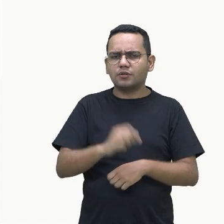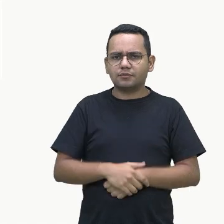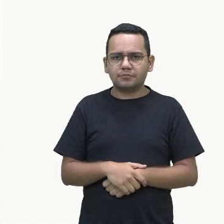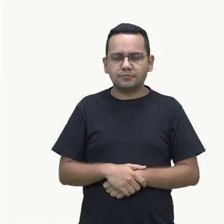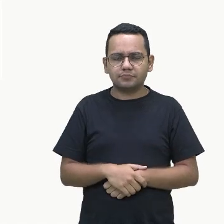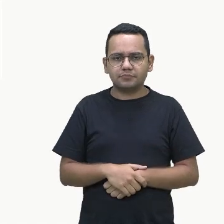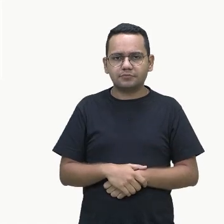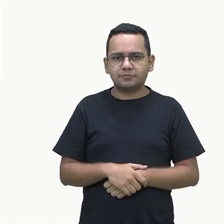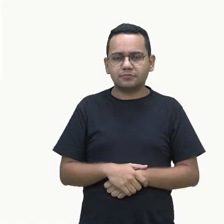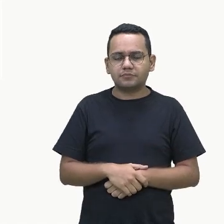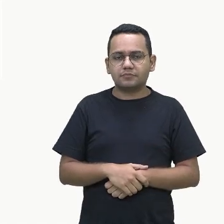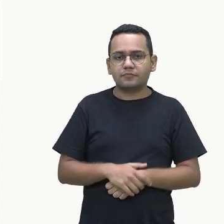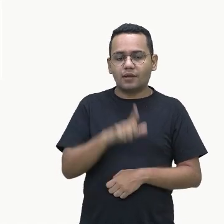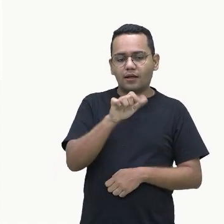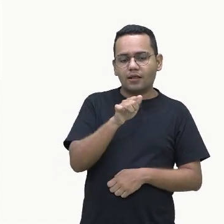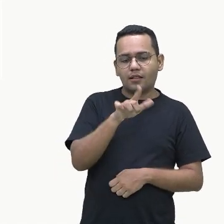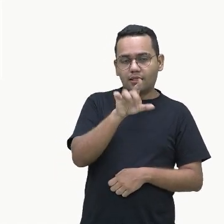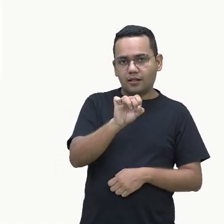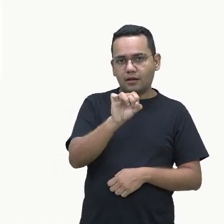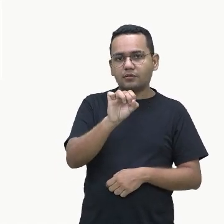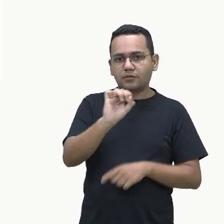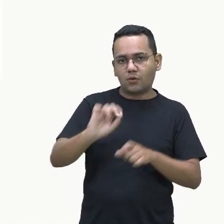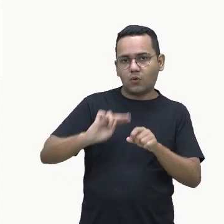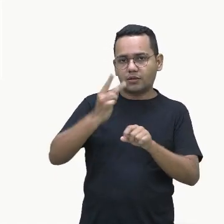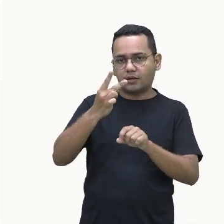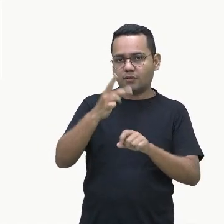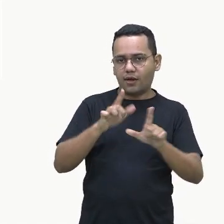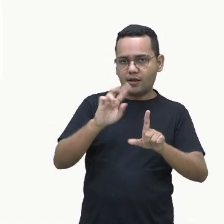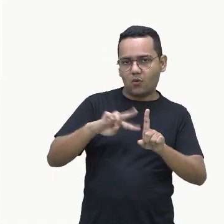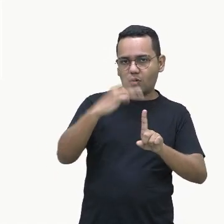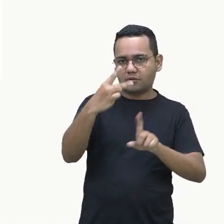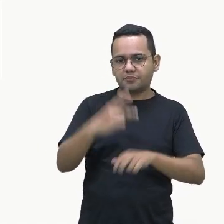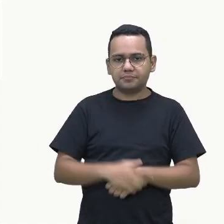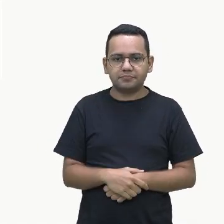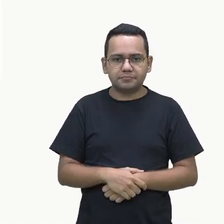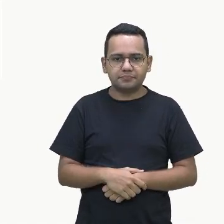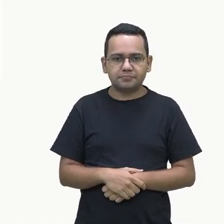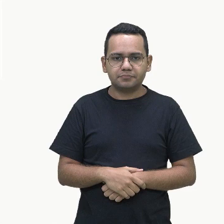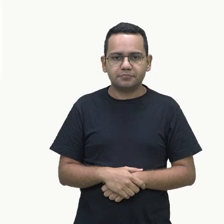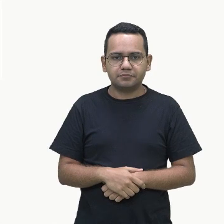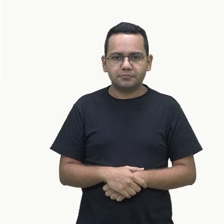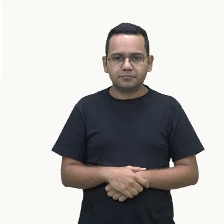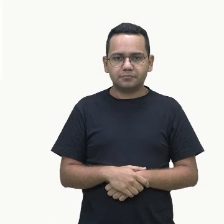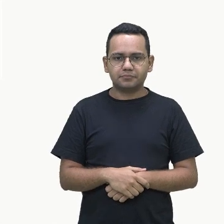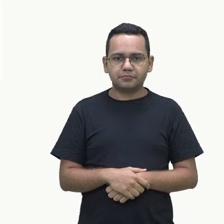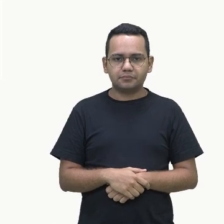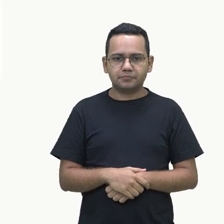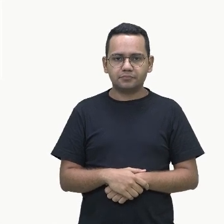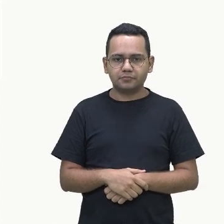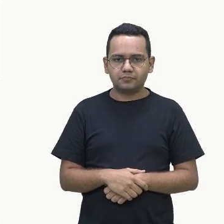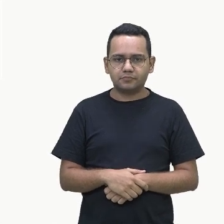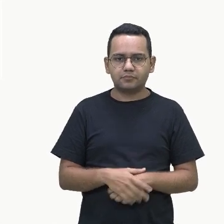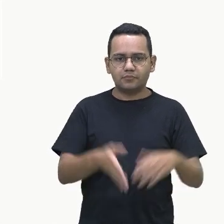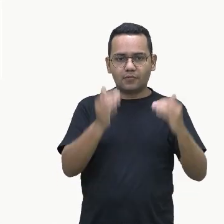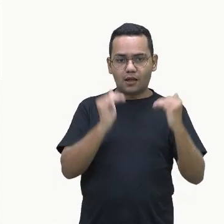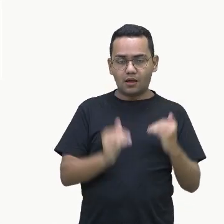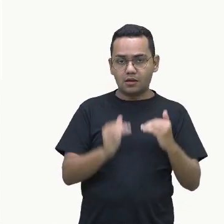quadrado. Tá bom? Então, a área é 4. A área do quadrado construído sobre um